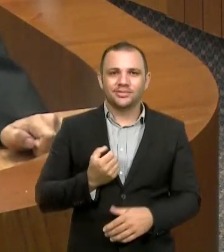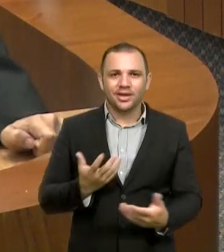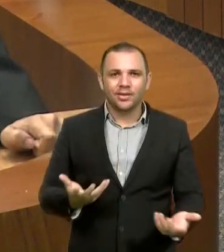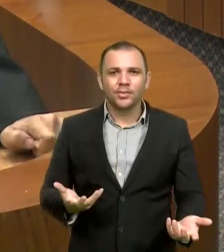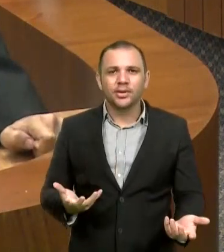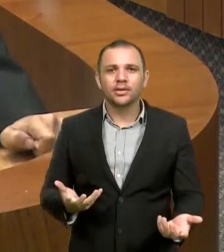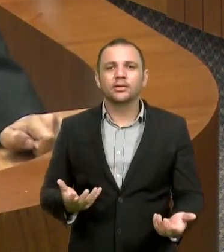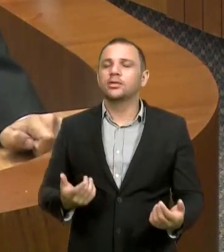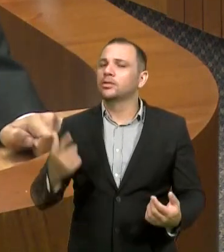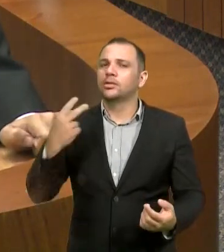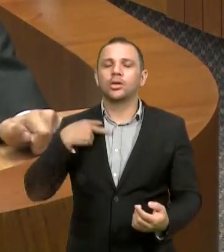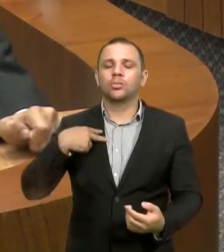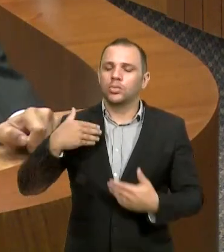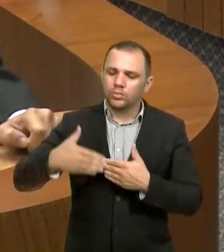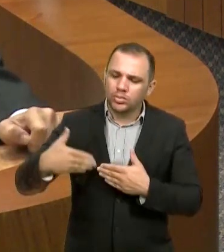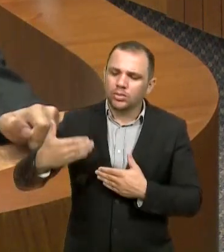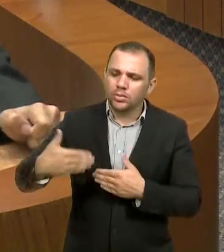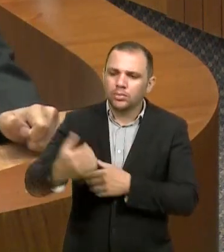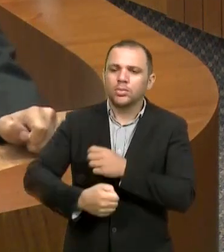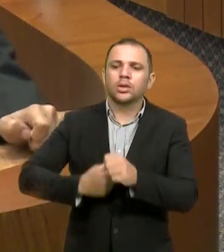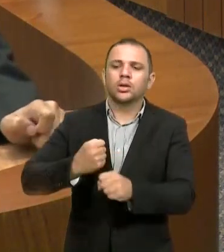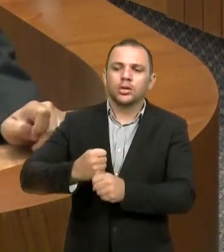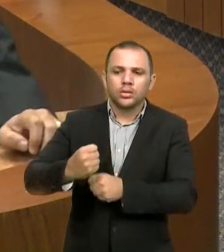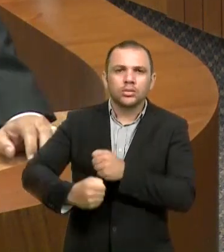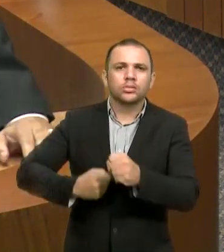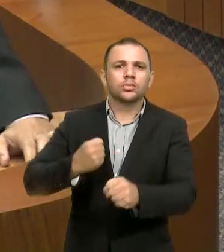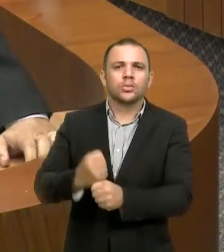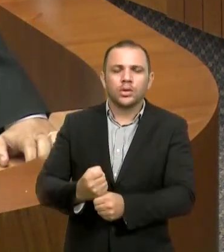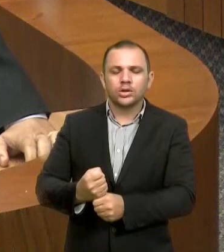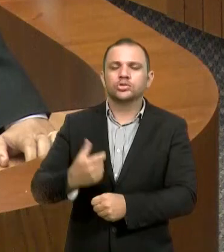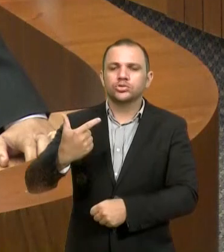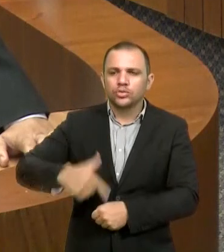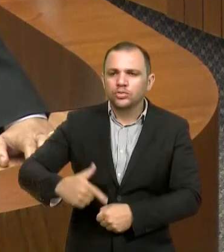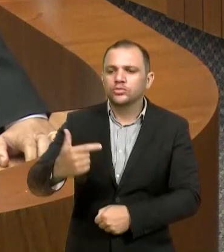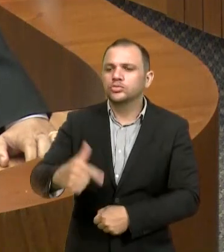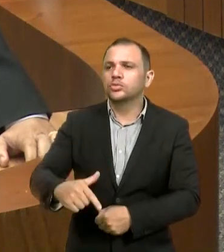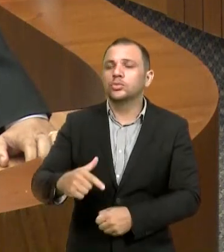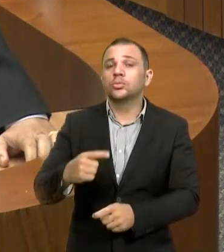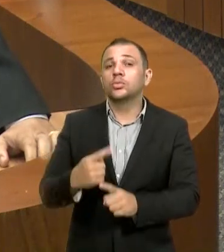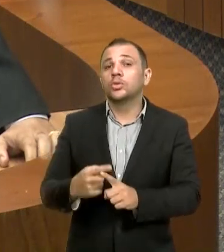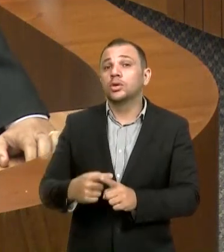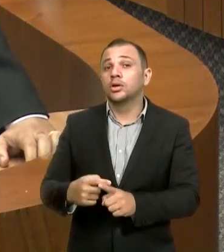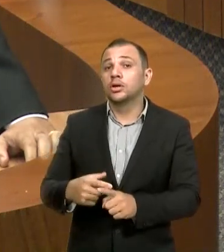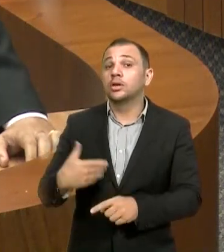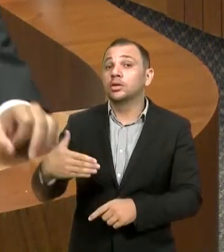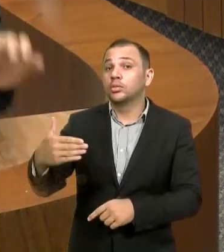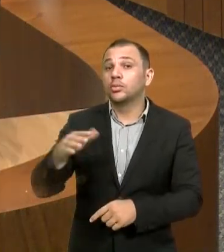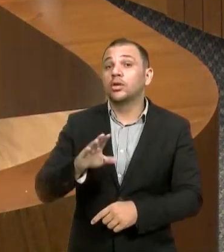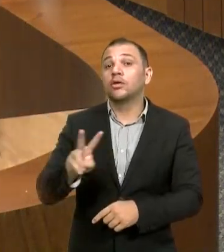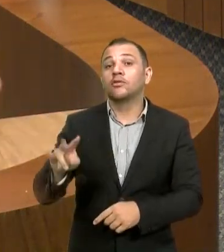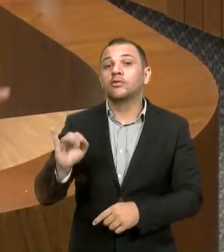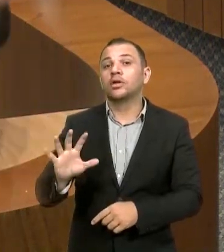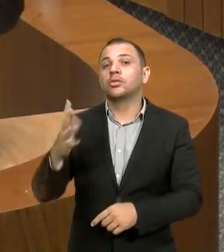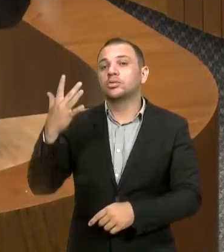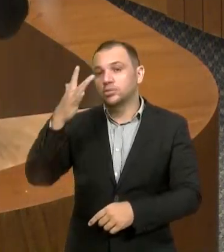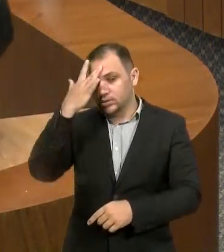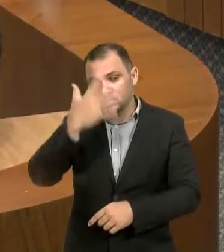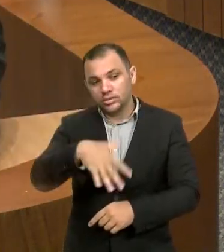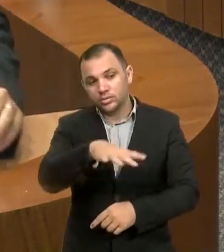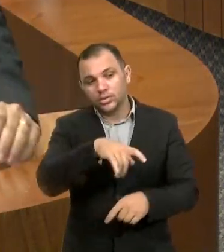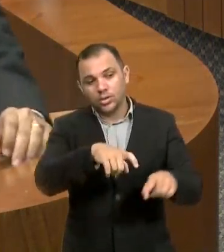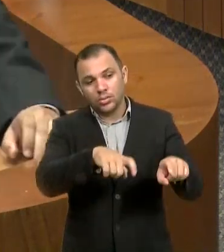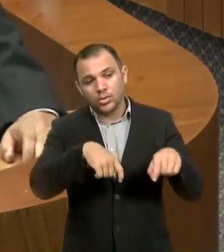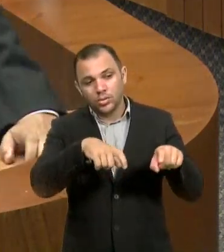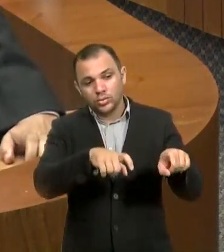década. Senão, você vai cair naquela história do produtor rural que começa só a